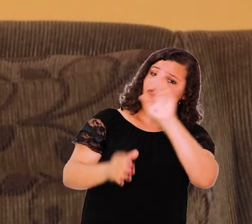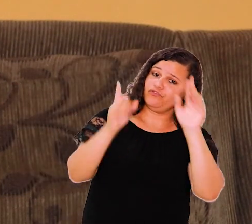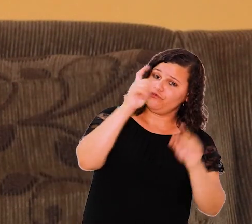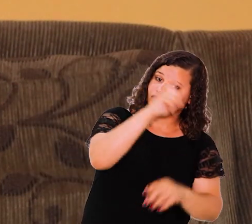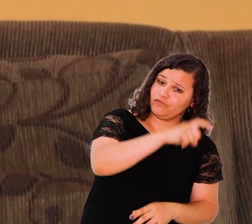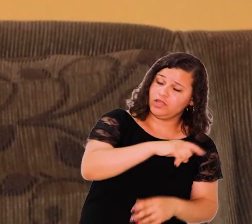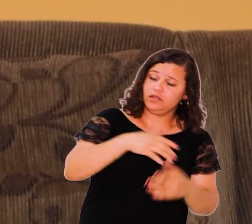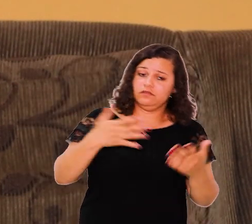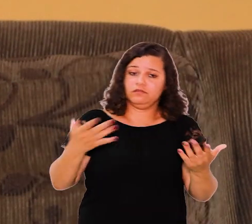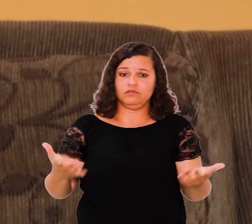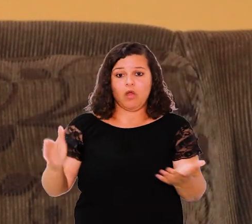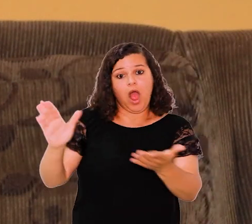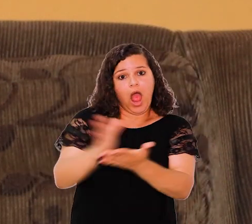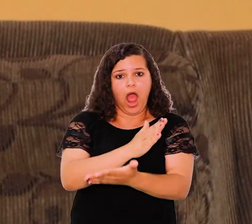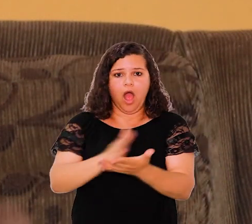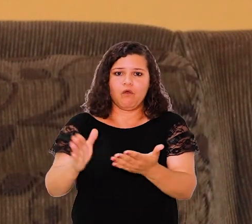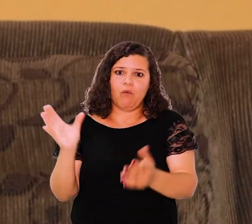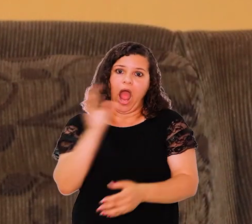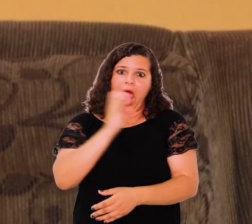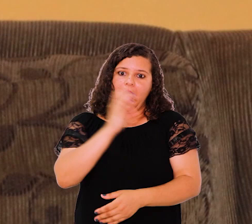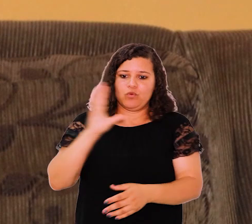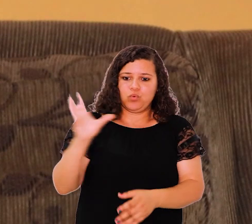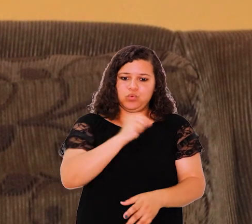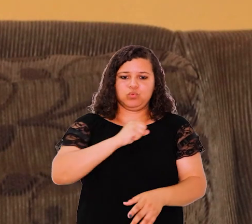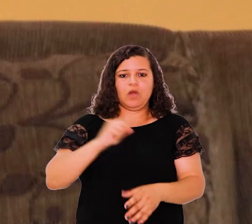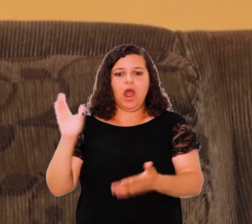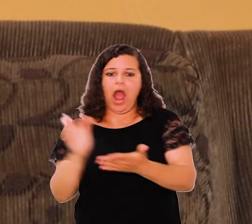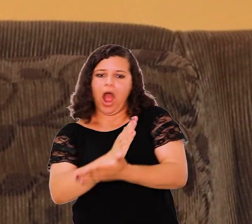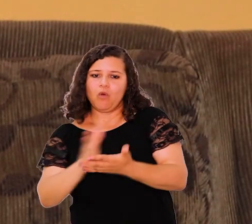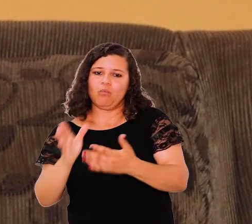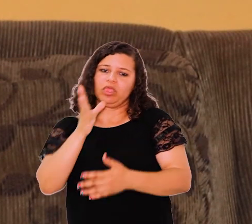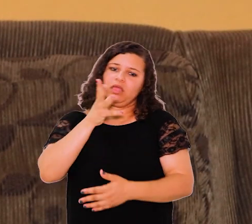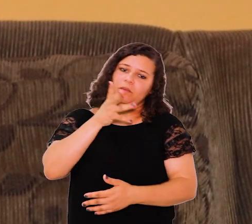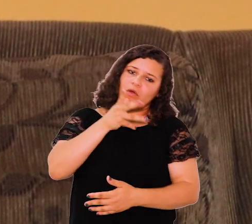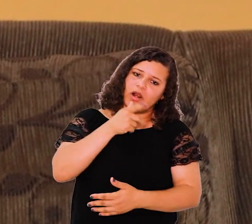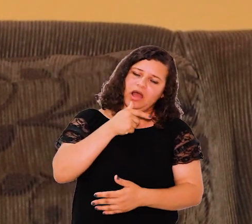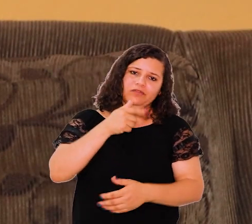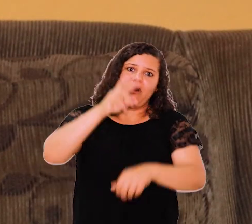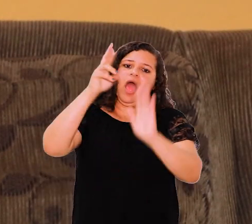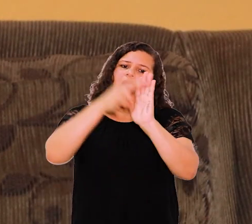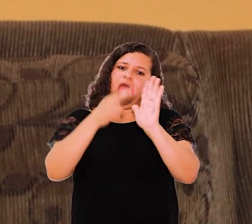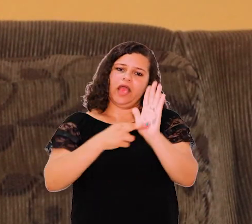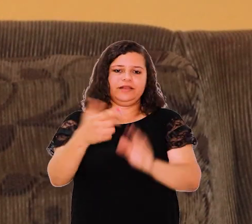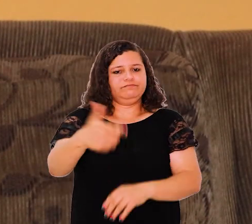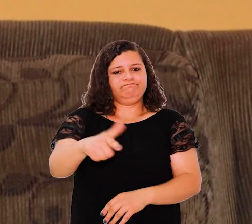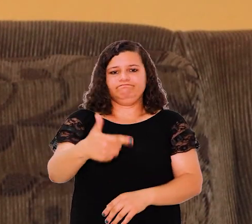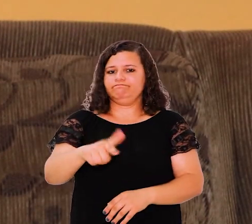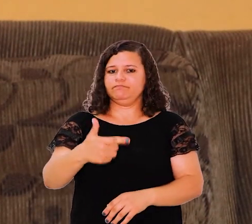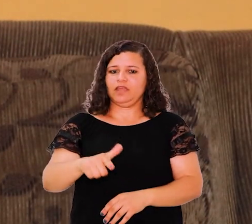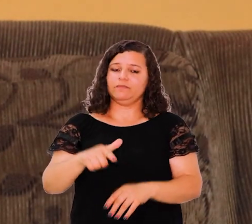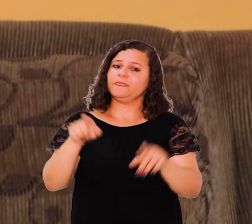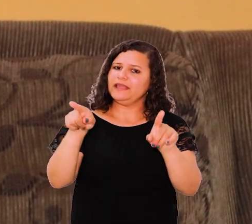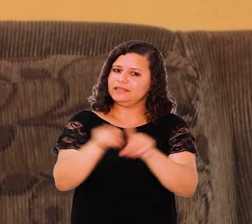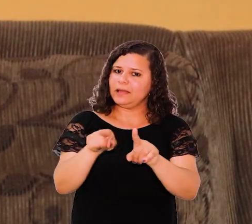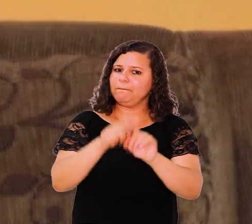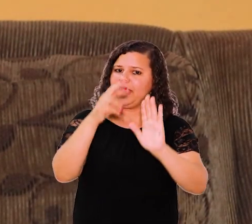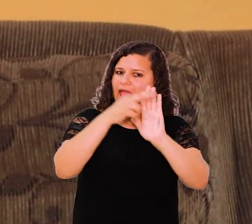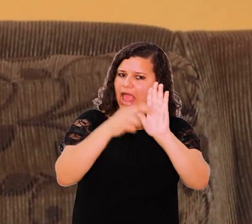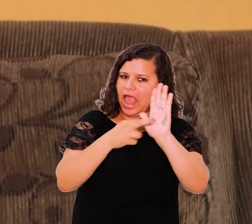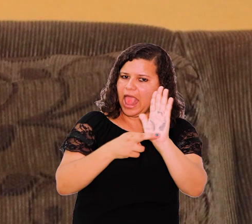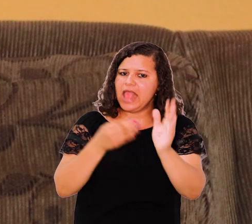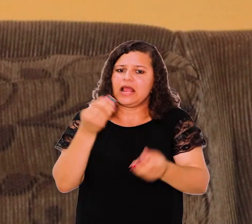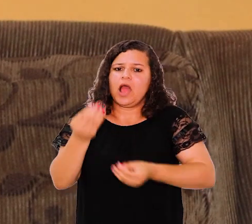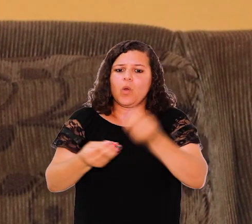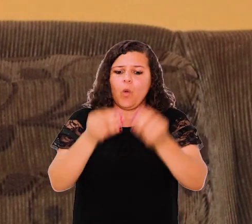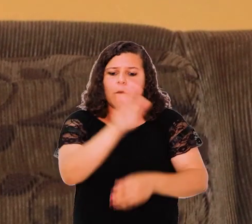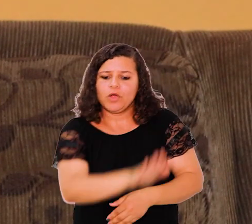outras é um processo mais difícil, para algumas é mais rápido, para outras é mais demorado. Não tem uma regra. E também não tem uma